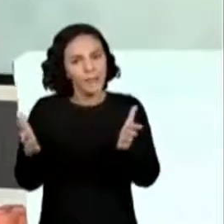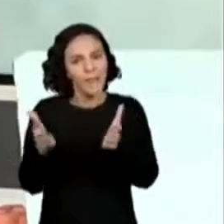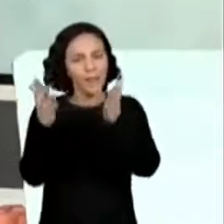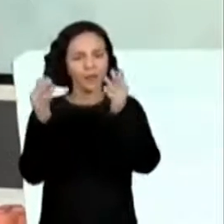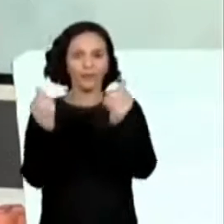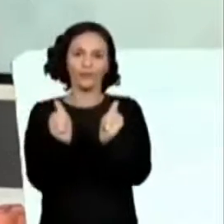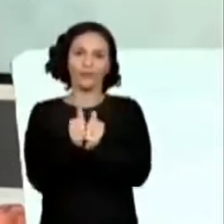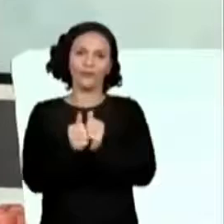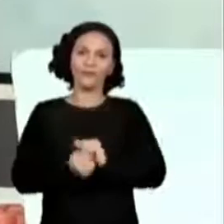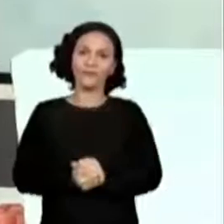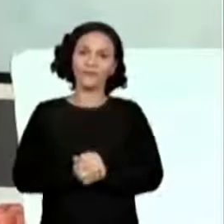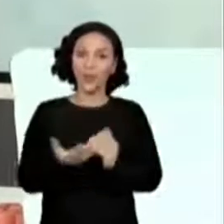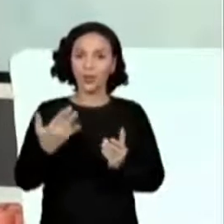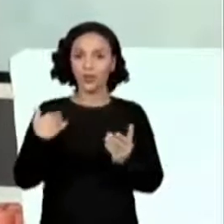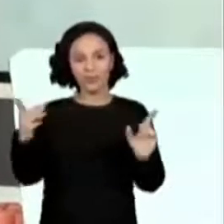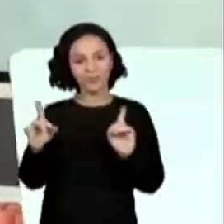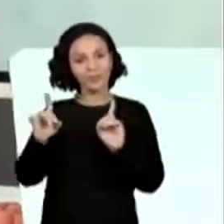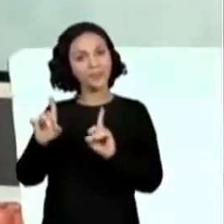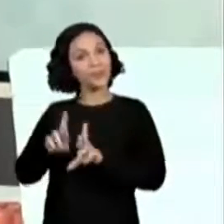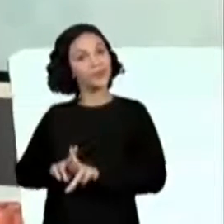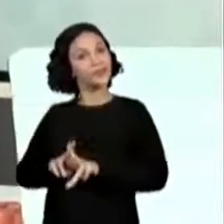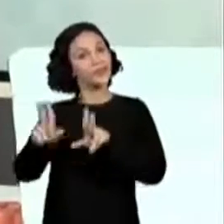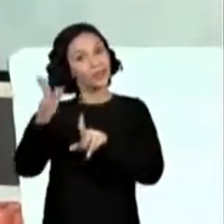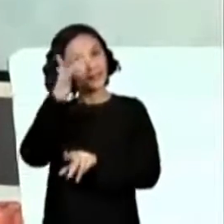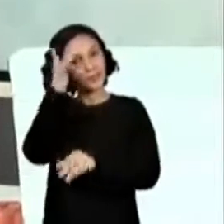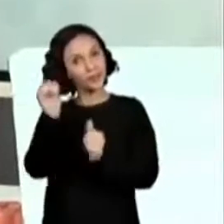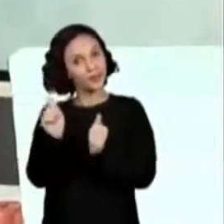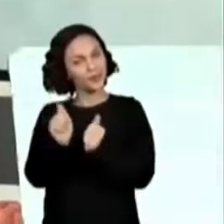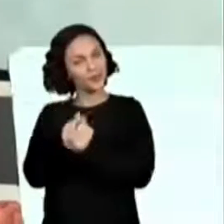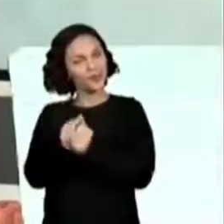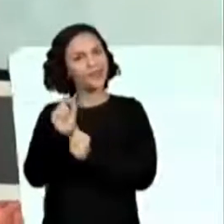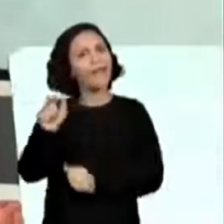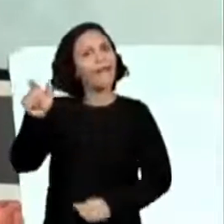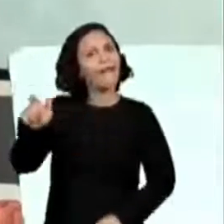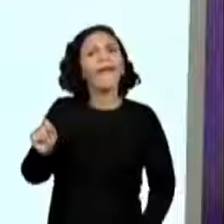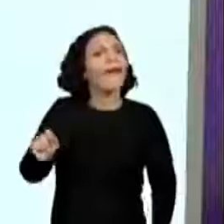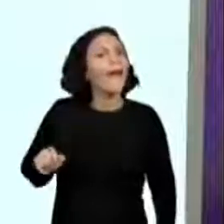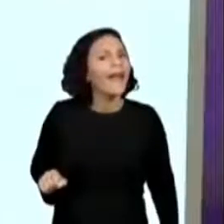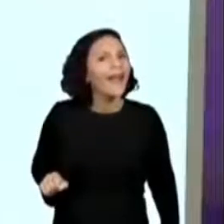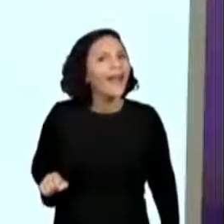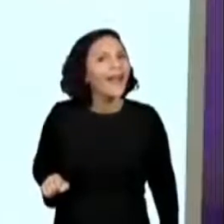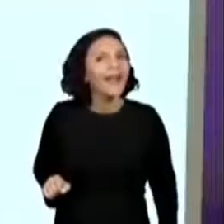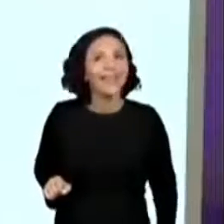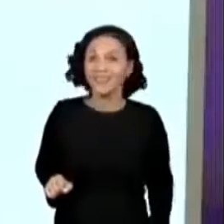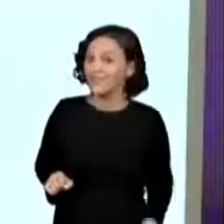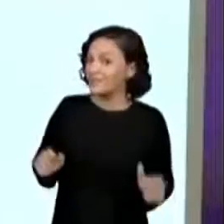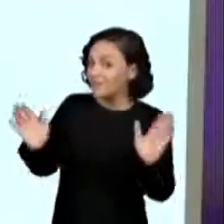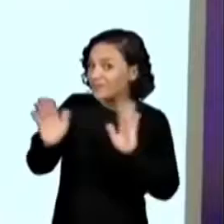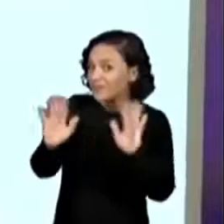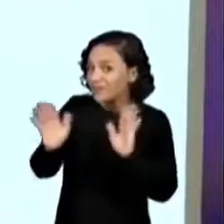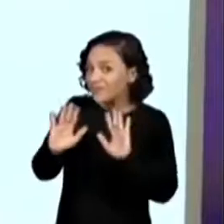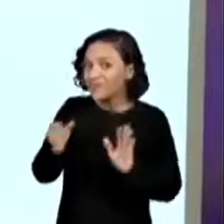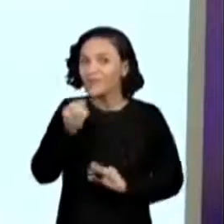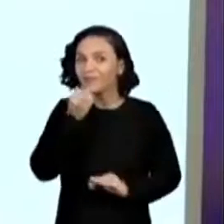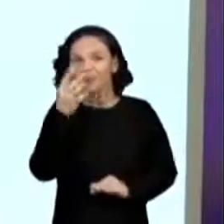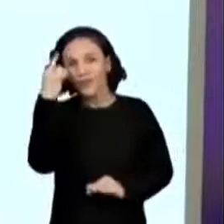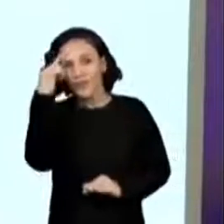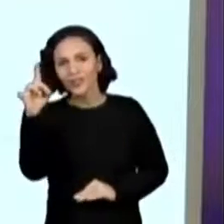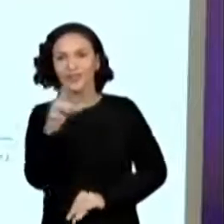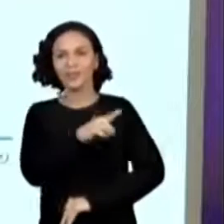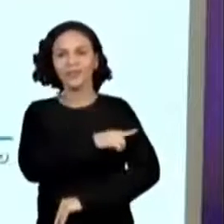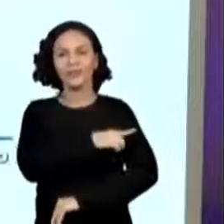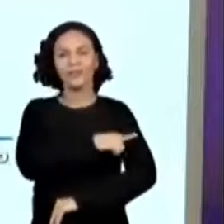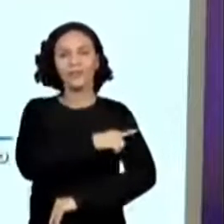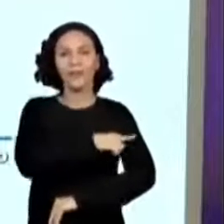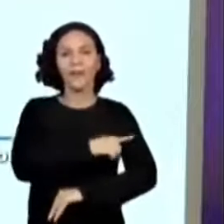viu? E hoje eu tenho uma pessoa diferente aqui comigo. Quem é que tá aqui comigo? Bom dia, primeiro ano. Eu sou a